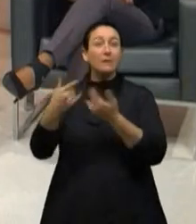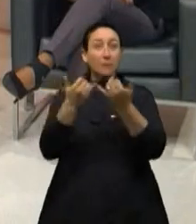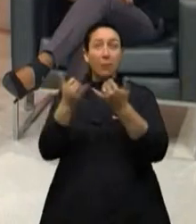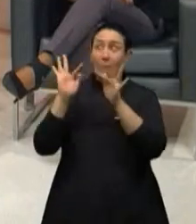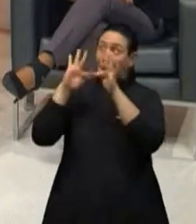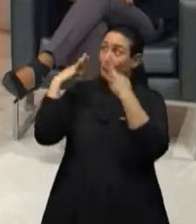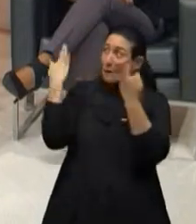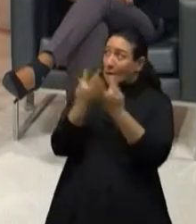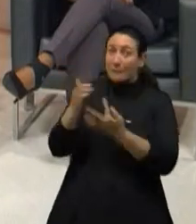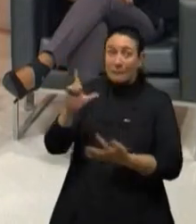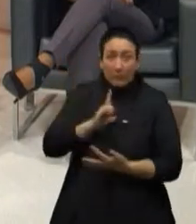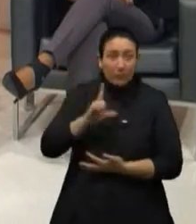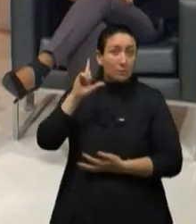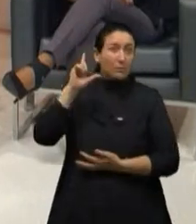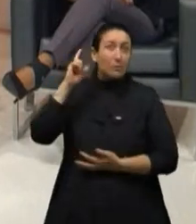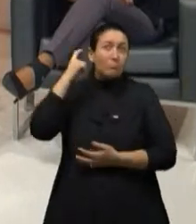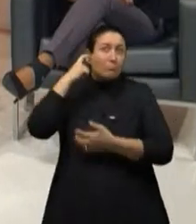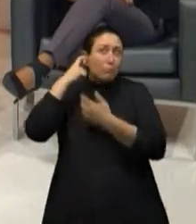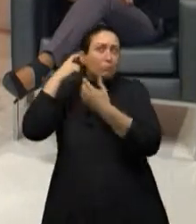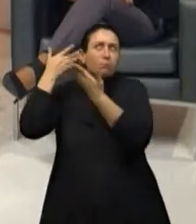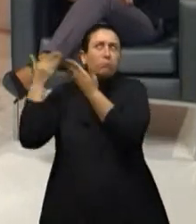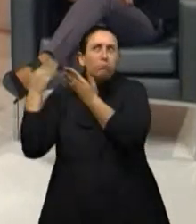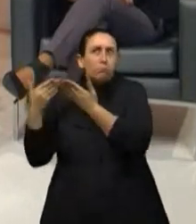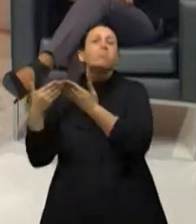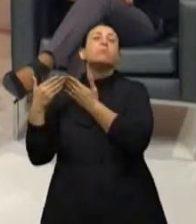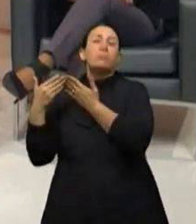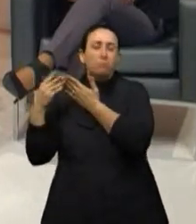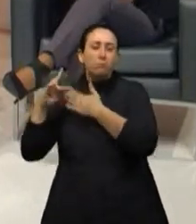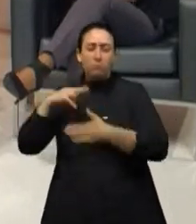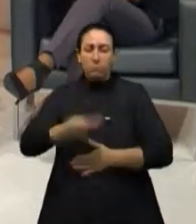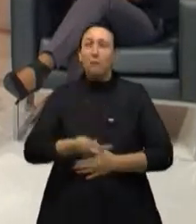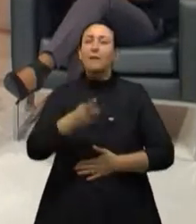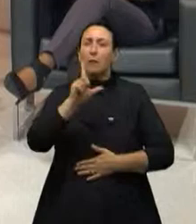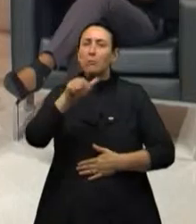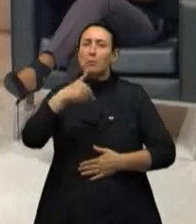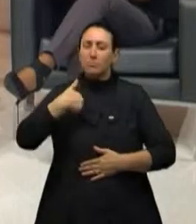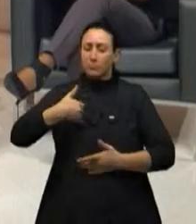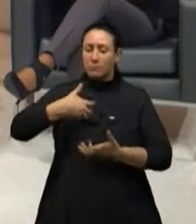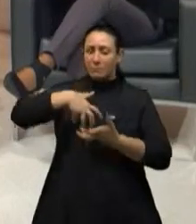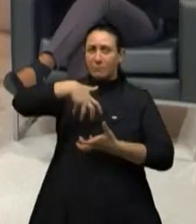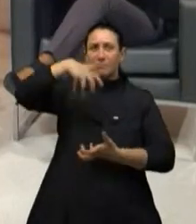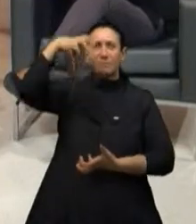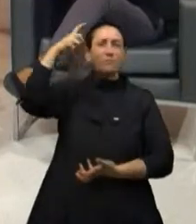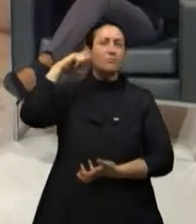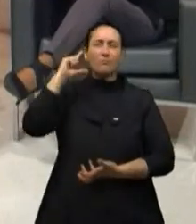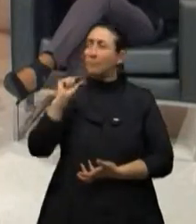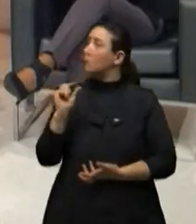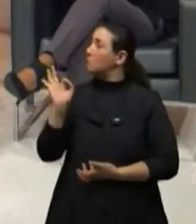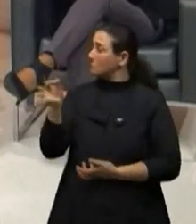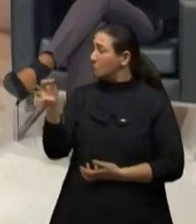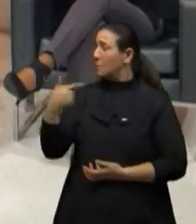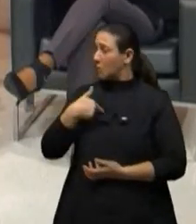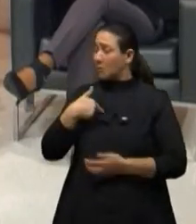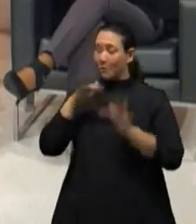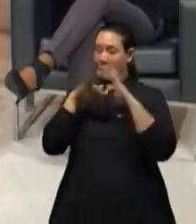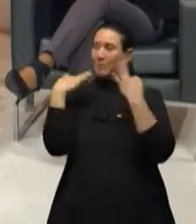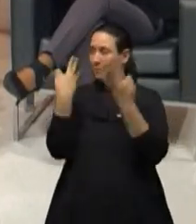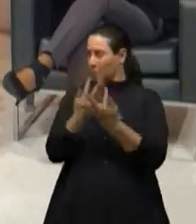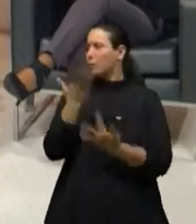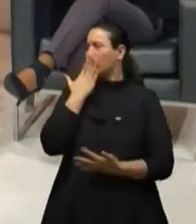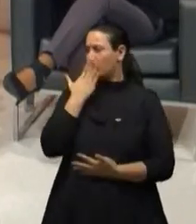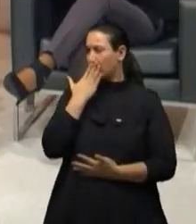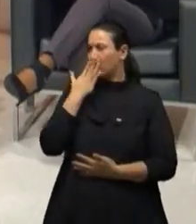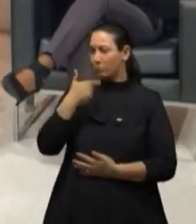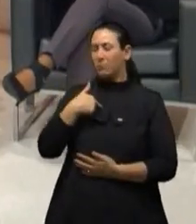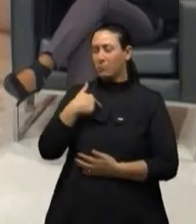família a probabilidade da gente ter perda auditiva quando envelhecer é maior olha que maravilha eu sou descendente índio diretamente e na família